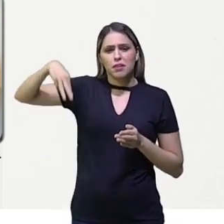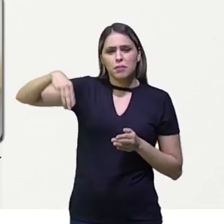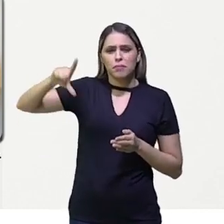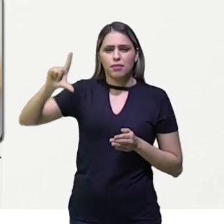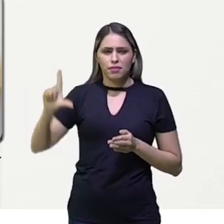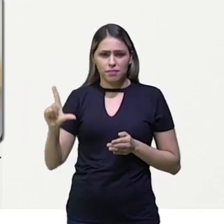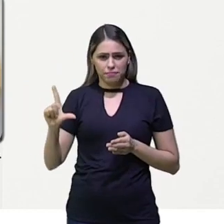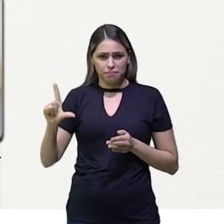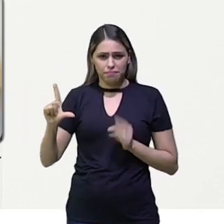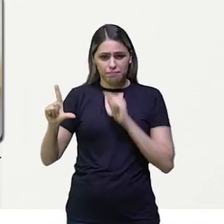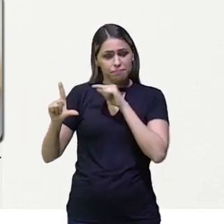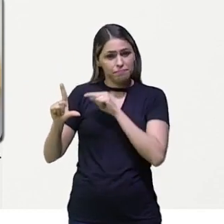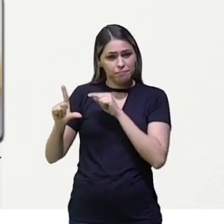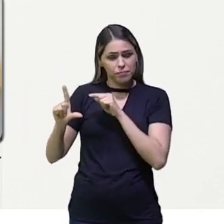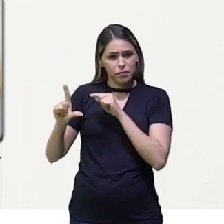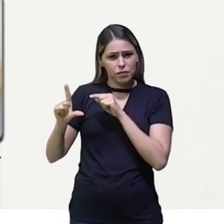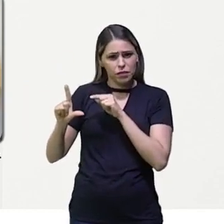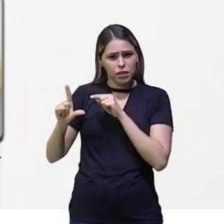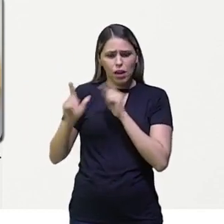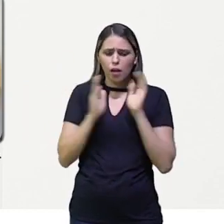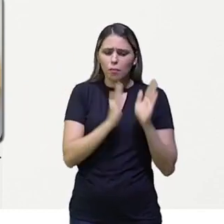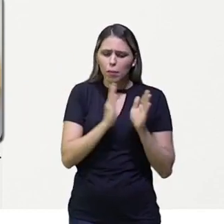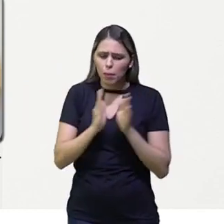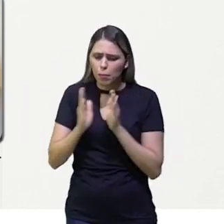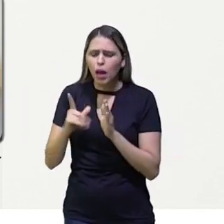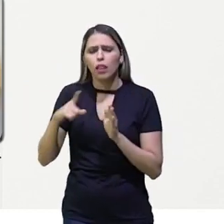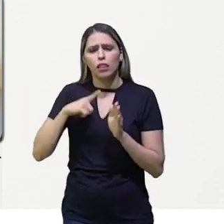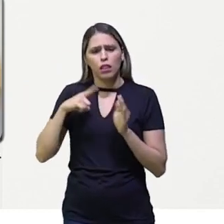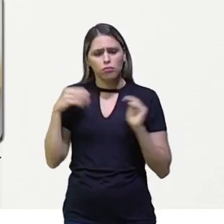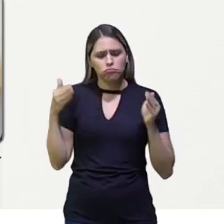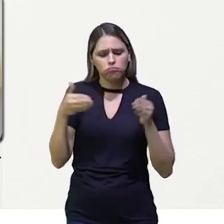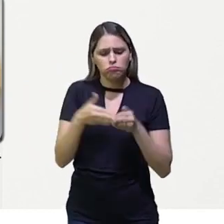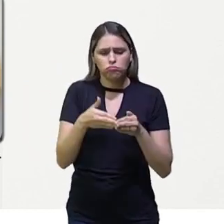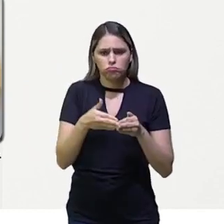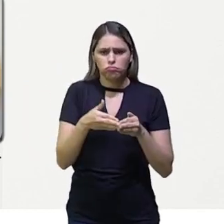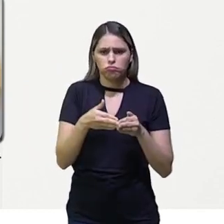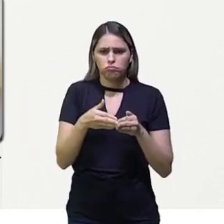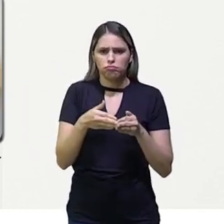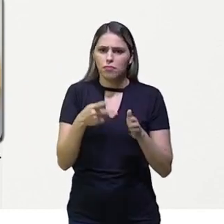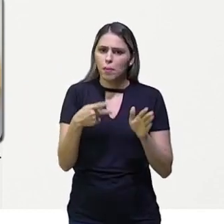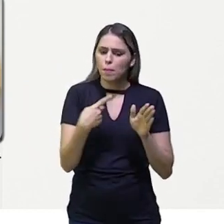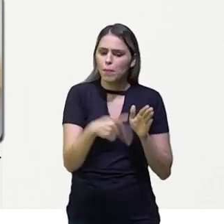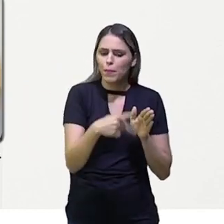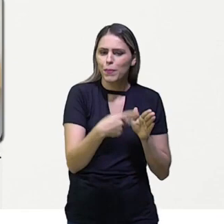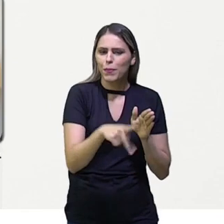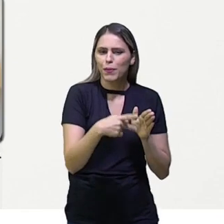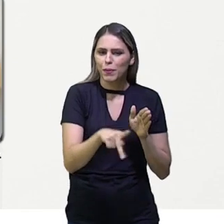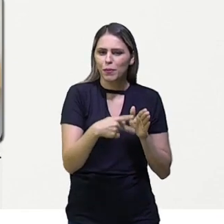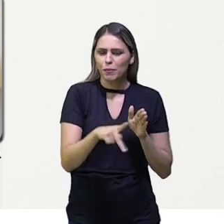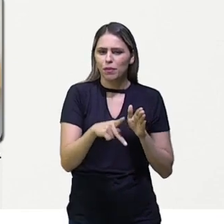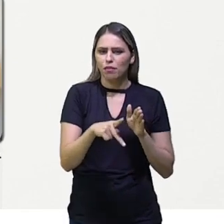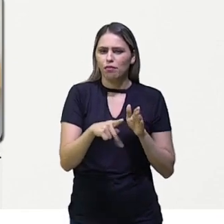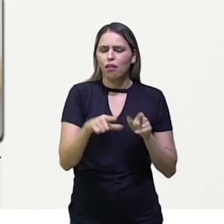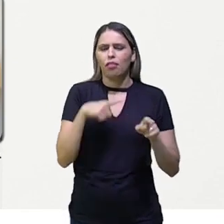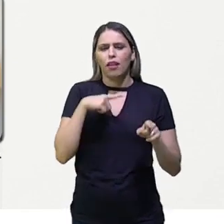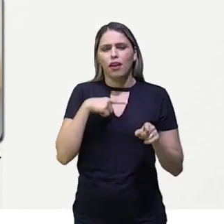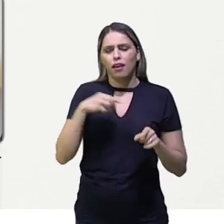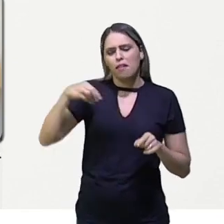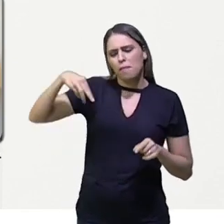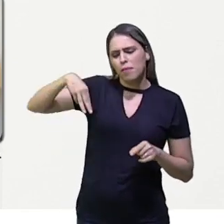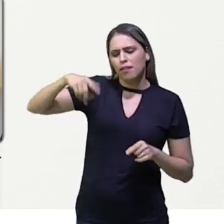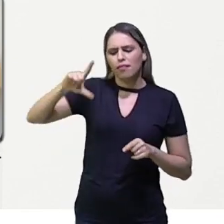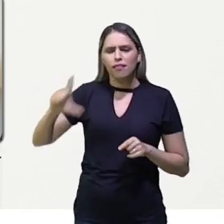Nossas medidas têm um tamanho padrão, o milímetro, o centímetro, o metro e assim por